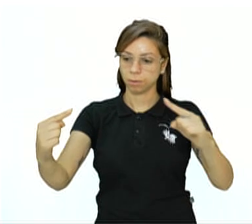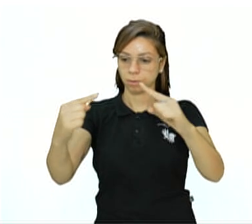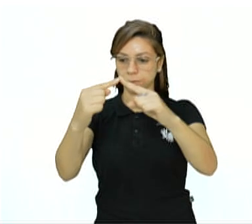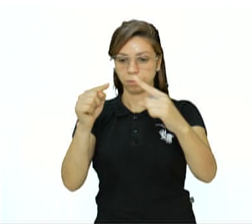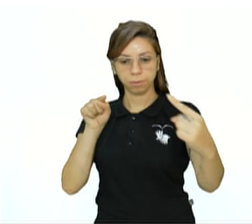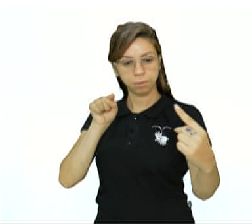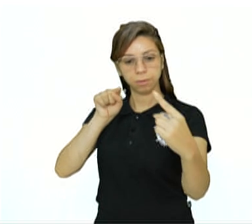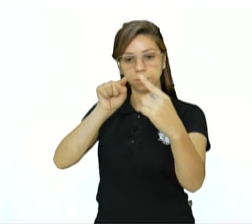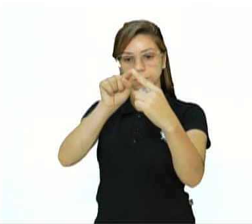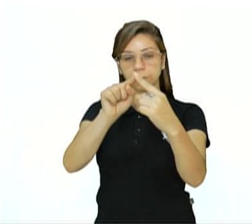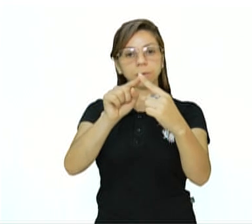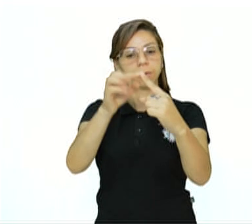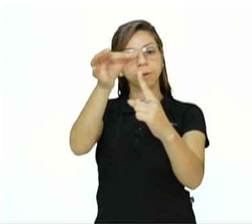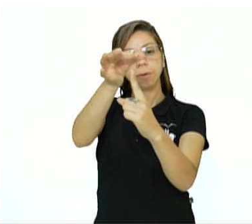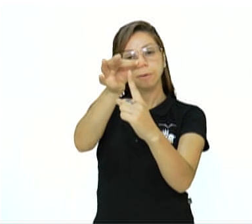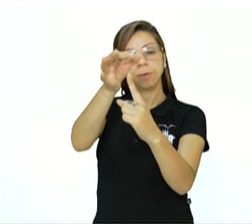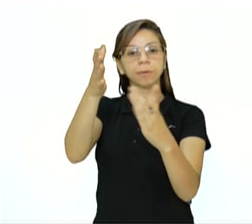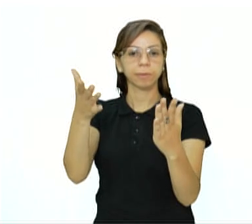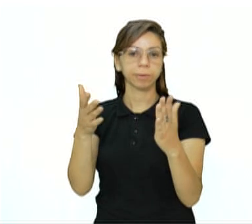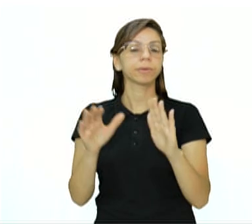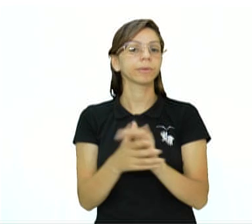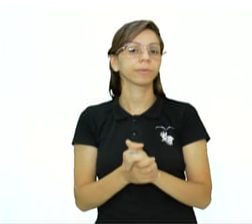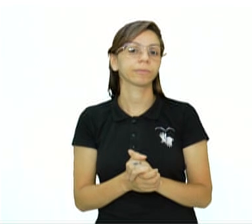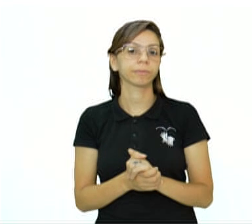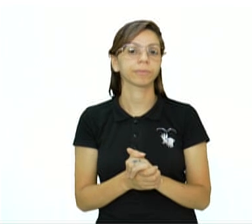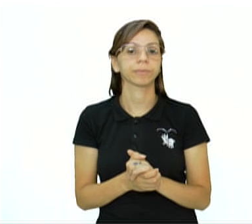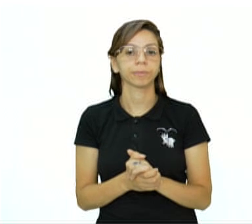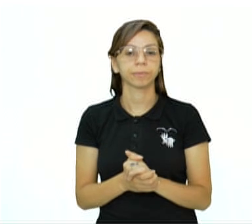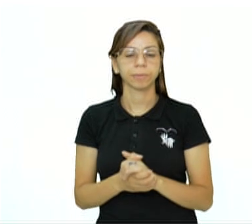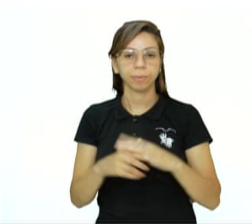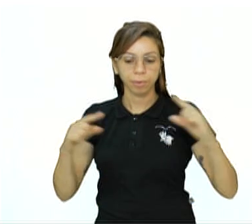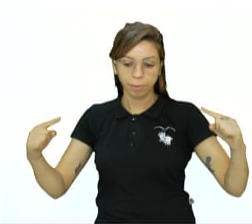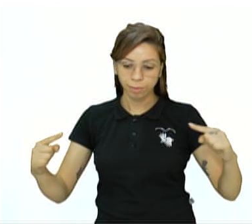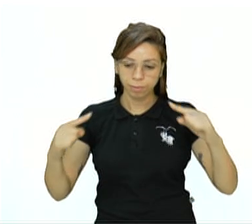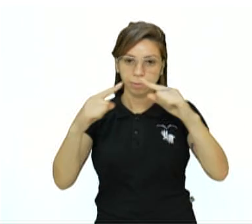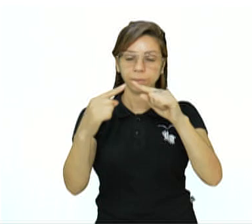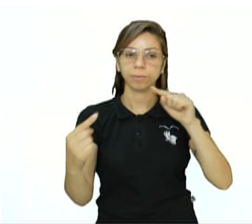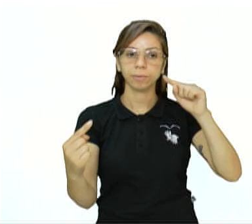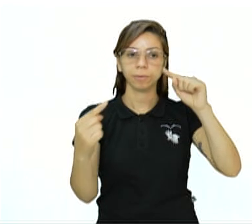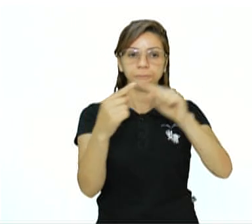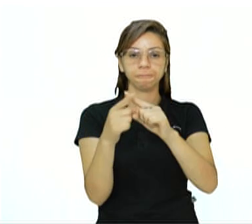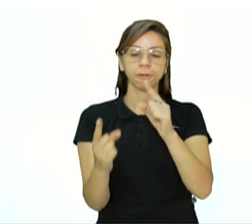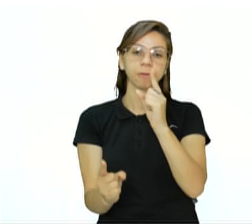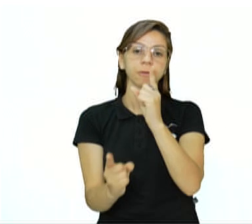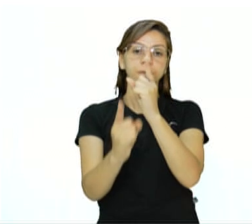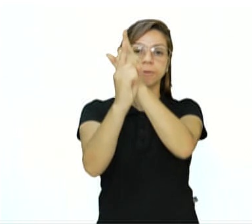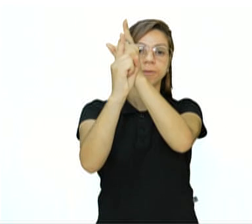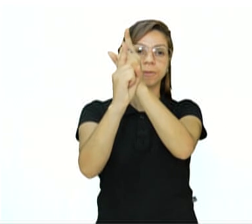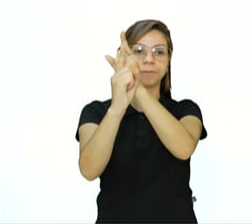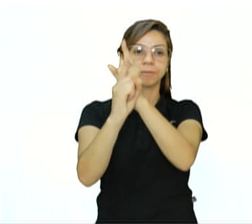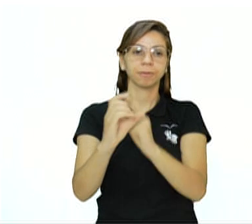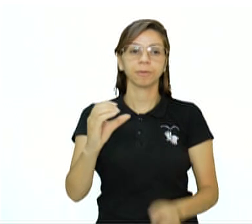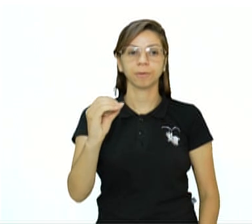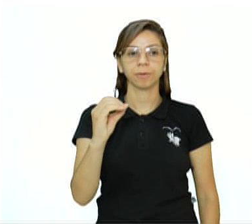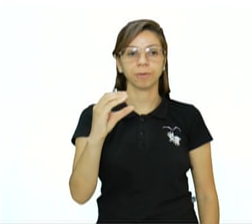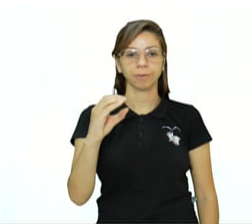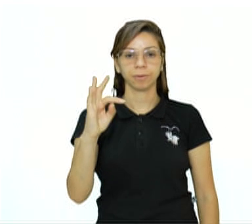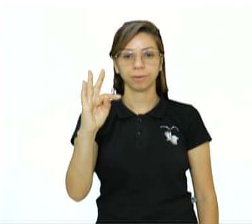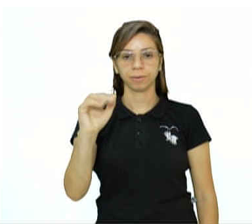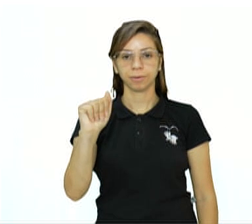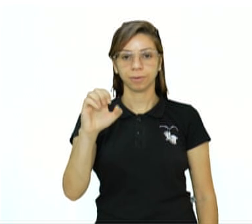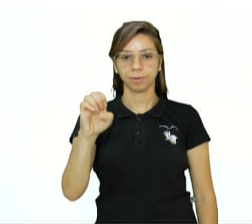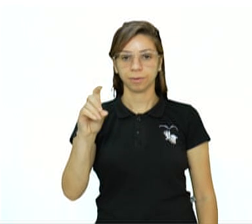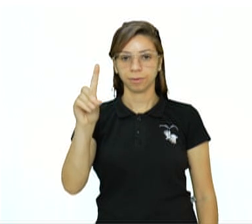palitinhos inclinados. Quando vocês montarem e juntarem os 4 palitinhos, você vai encontrar o nosso